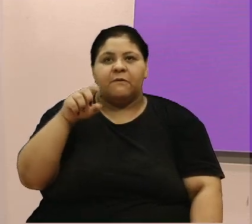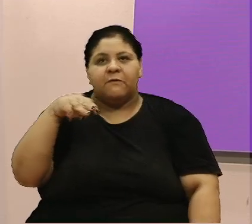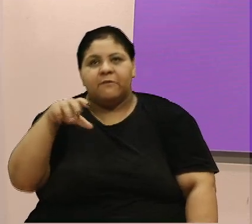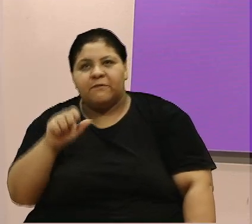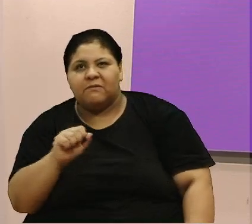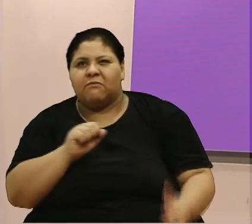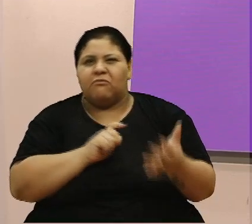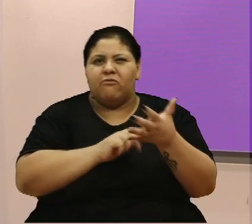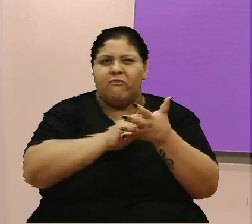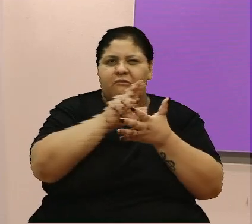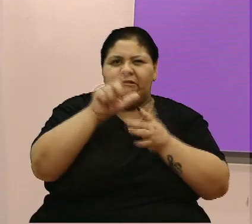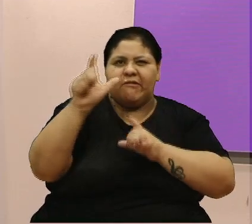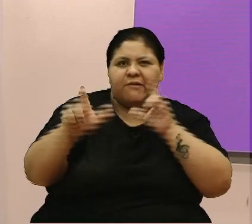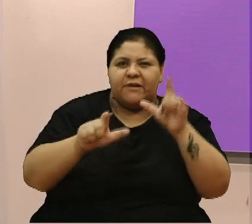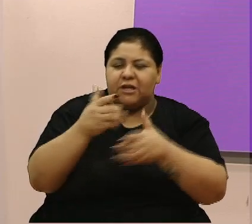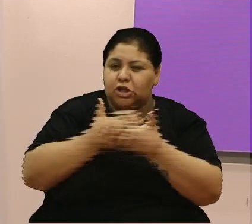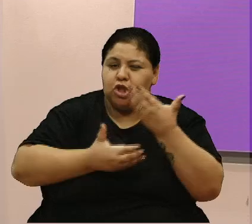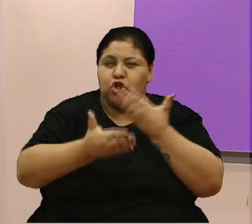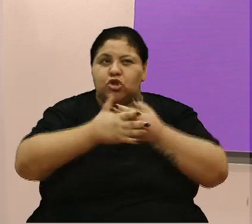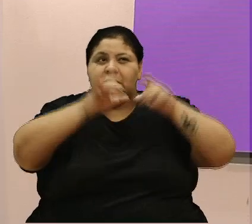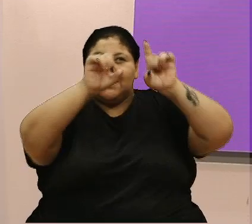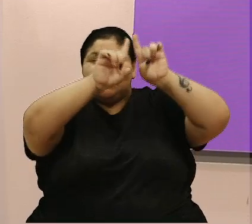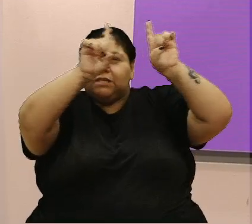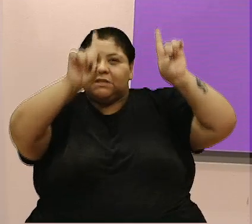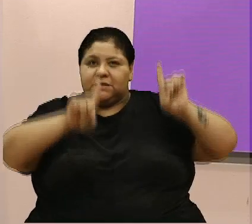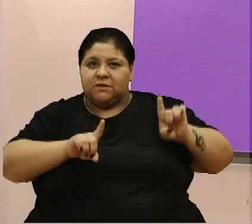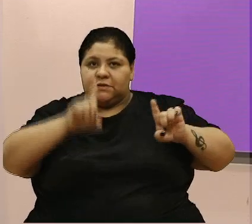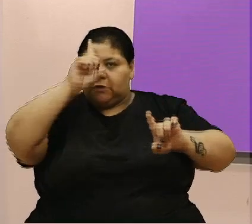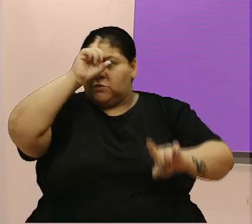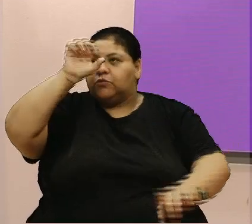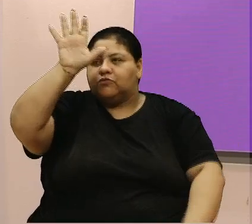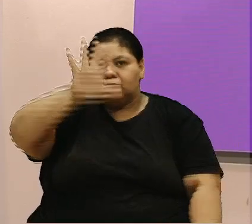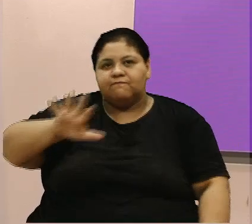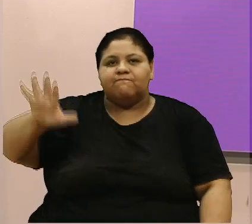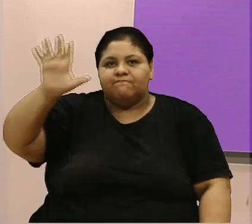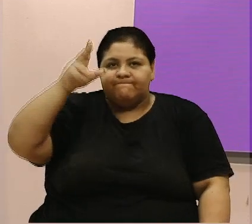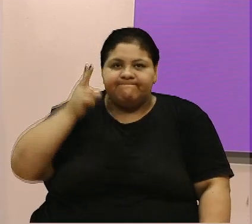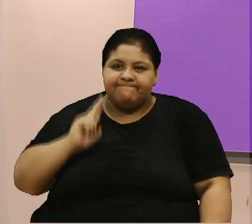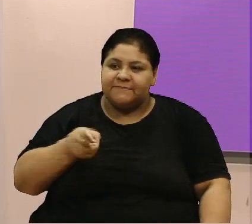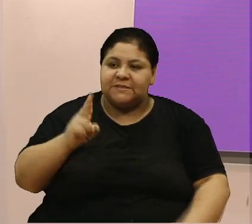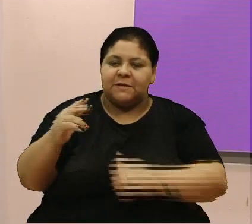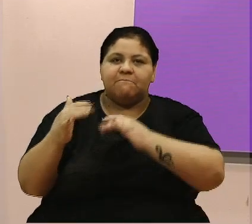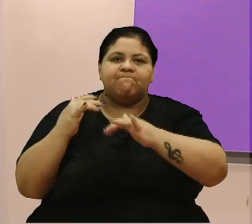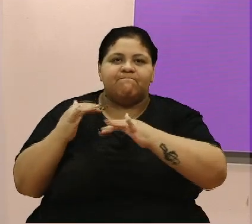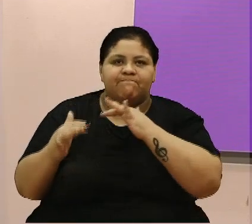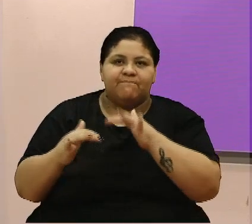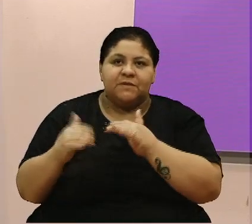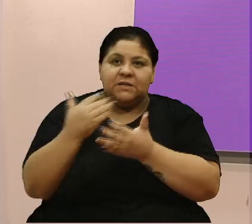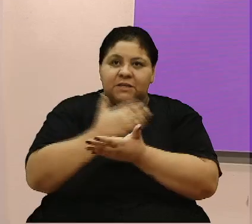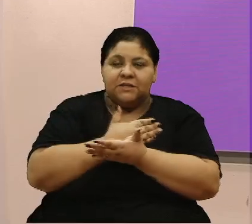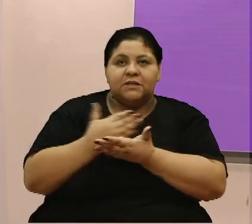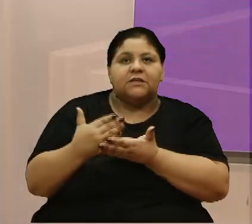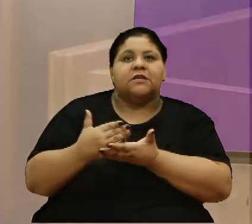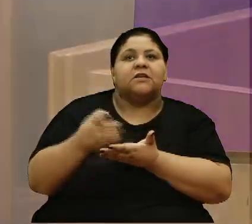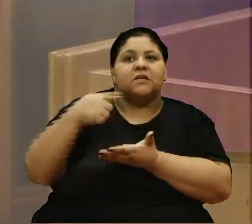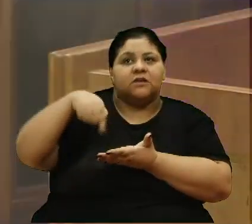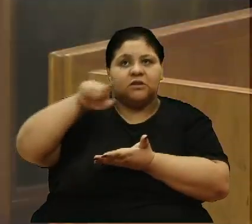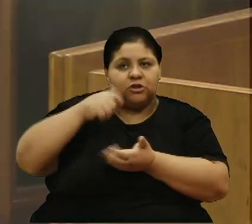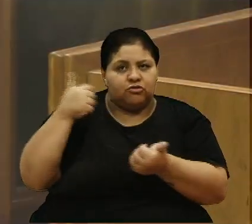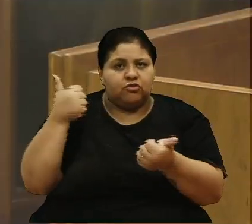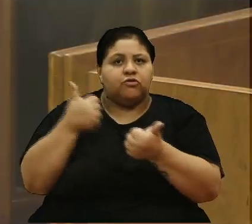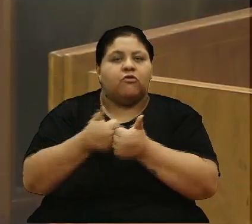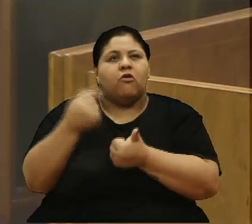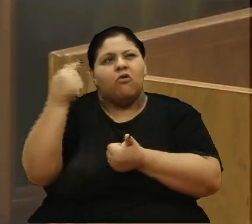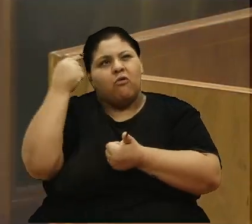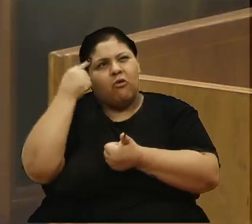o Alejandro, a toda a equipe do Hospital Geral, sempre muito mobilizada, e que desde o início disse, não, a gente vai, vamos junto, vamos